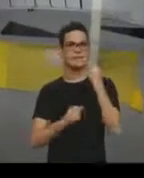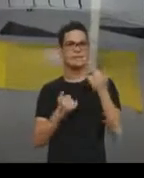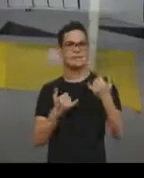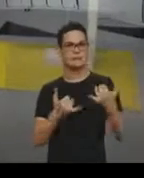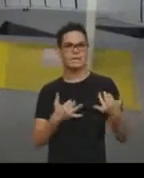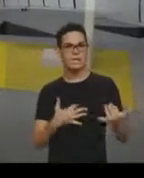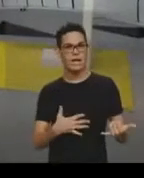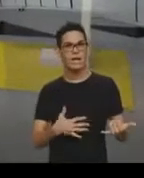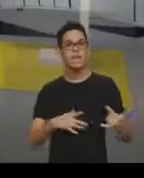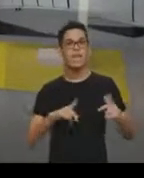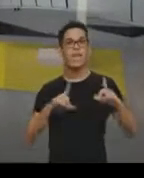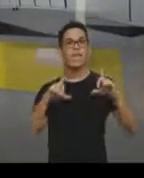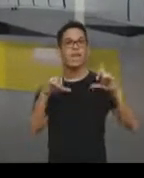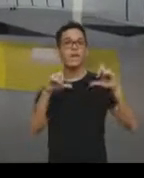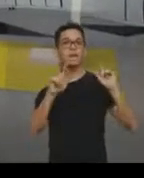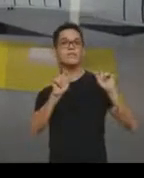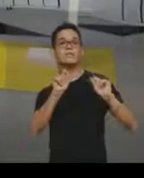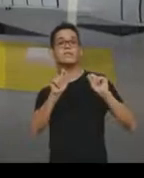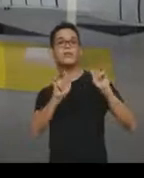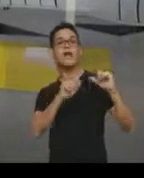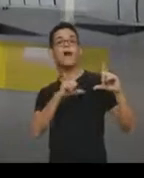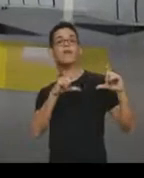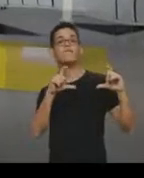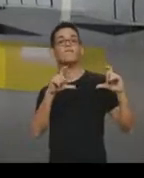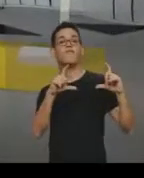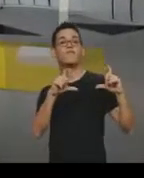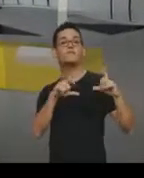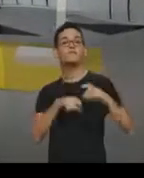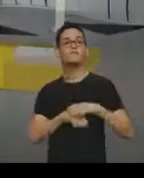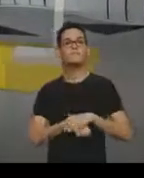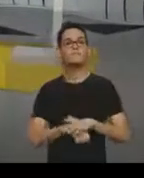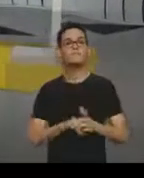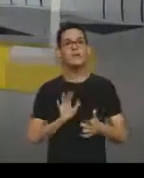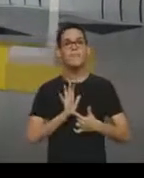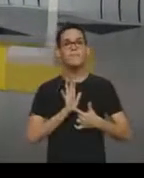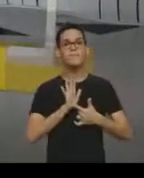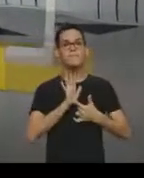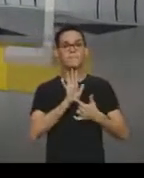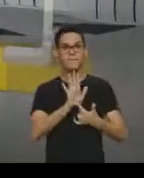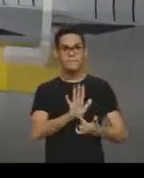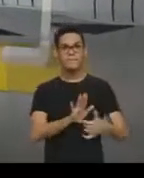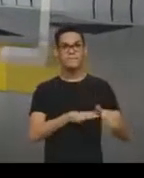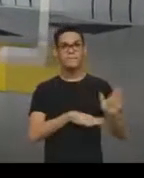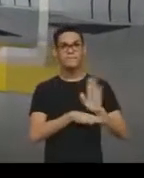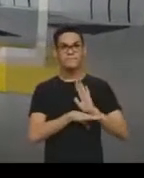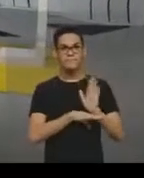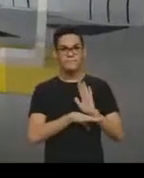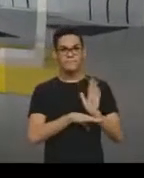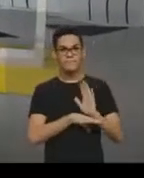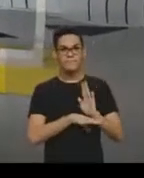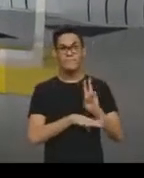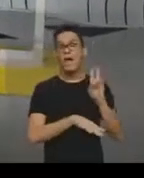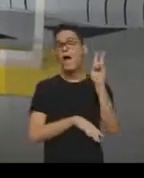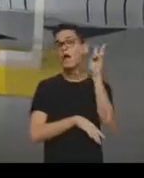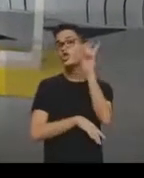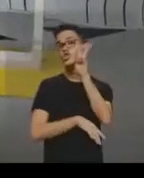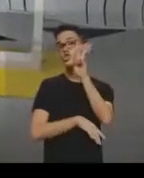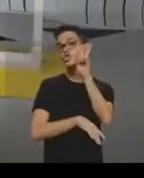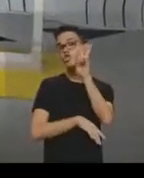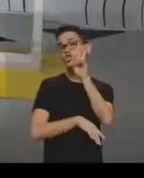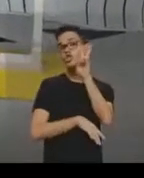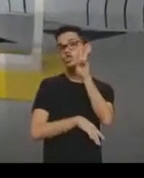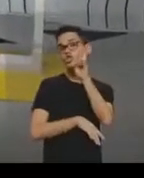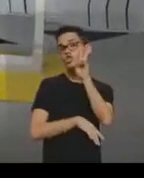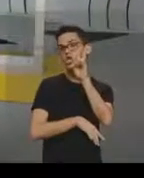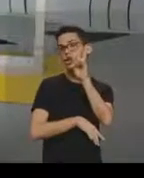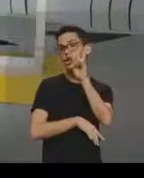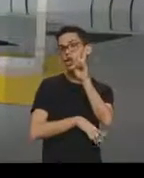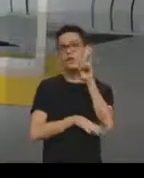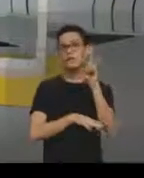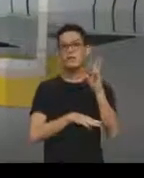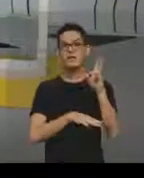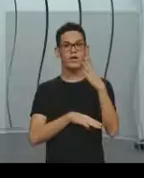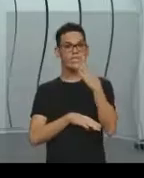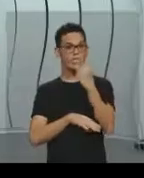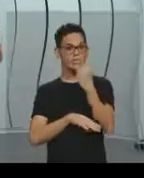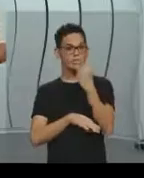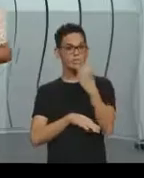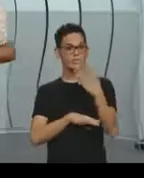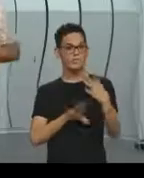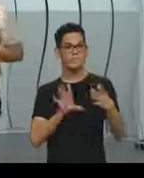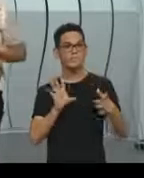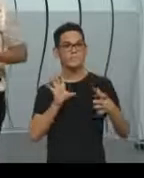em fotografia para falar de cinema. A história da fotografia, ela está intimamente